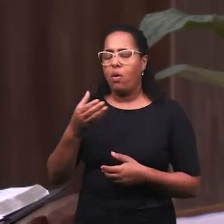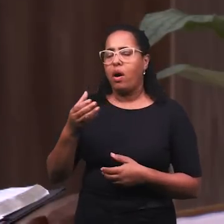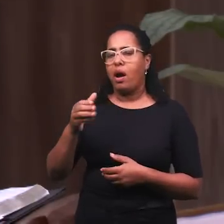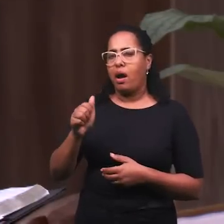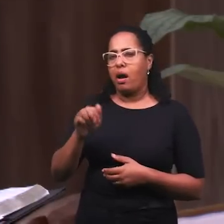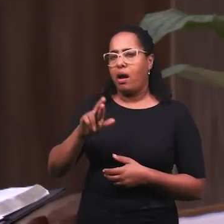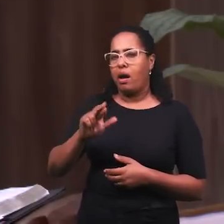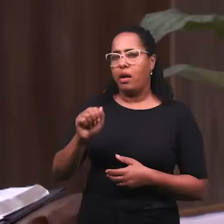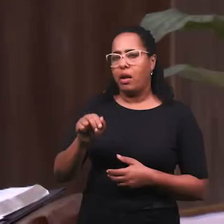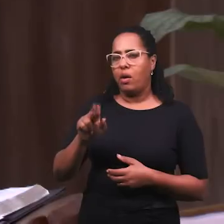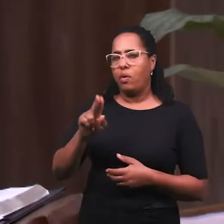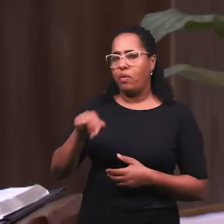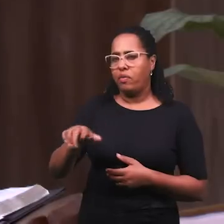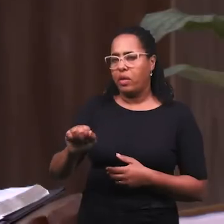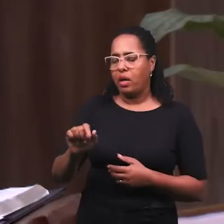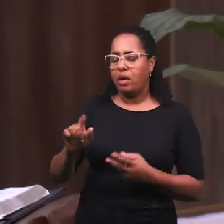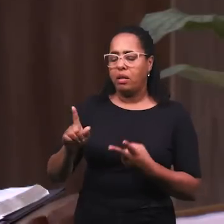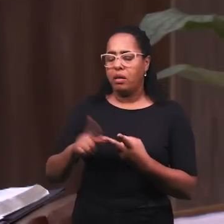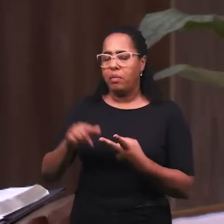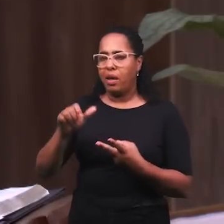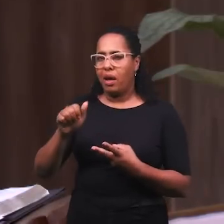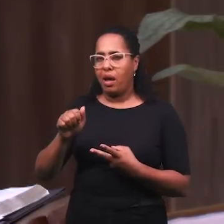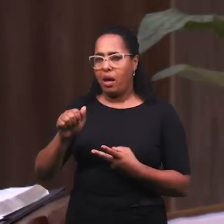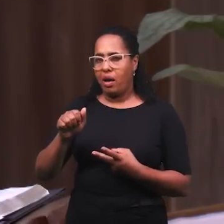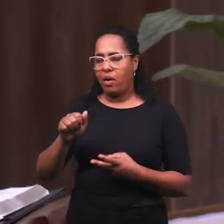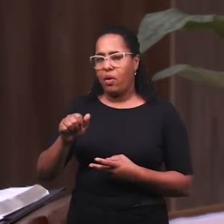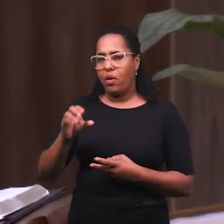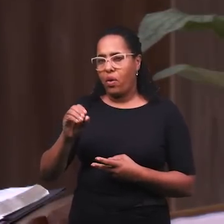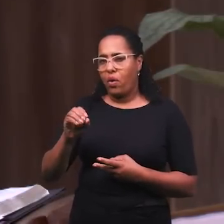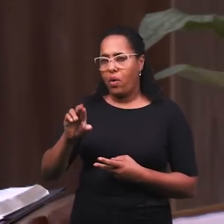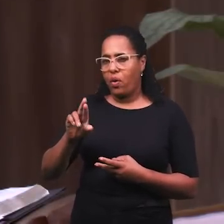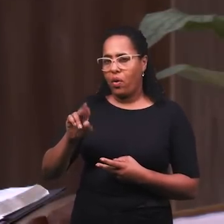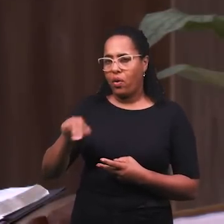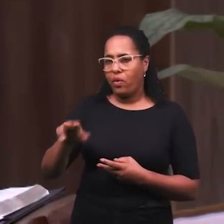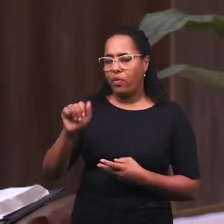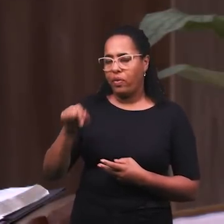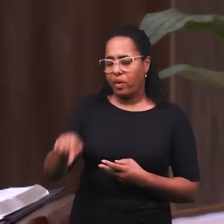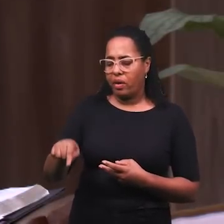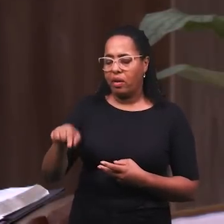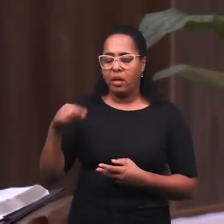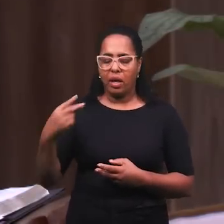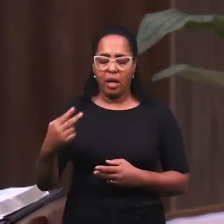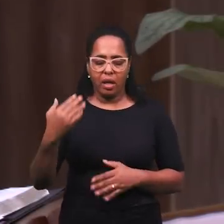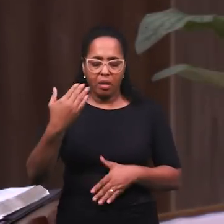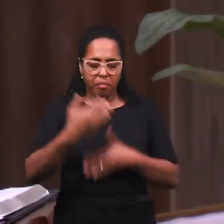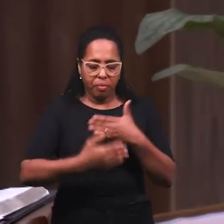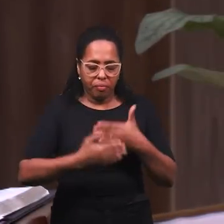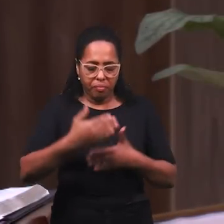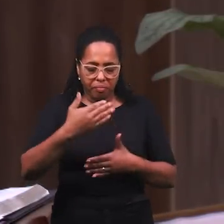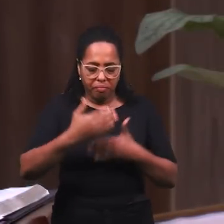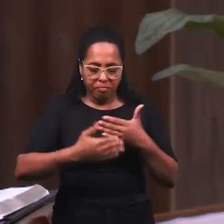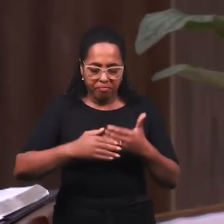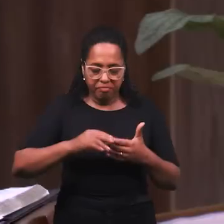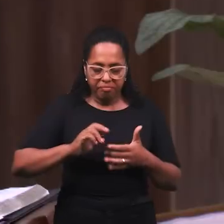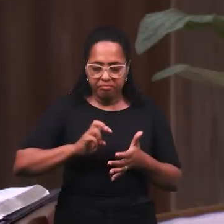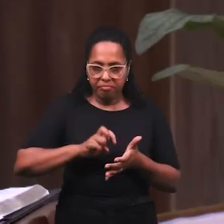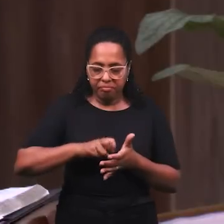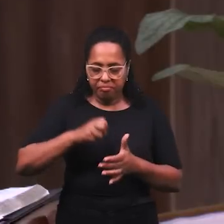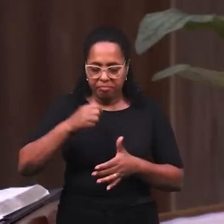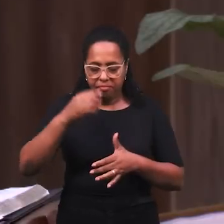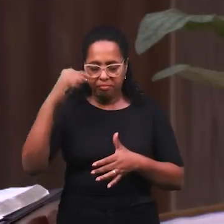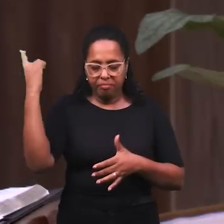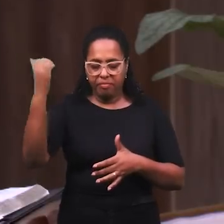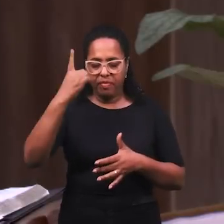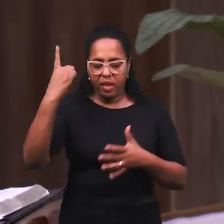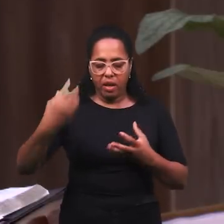fez, ou Ornã. Ele fez isso. Ele se prostrou diante de Davi, aceitou, disse: tudo dou,